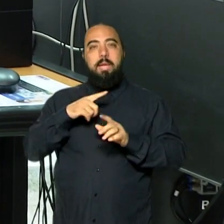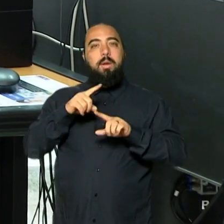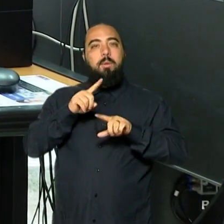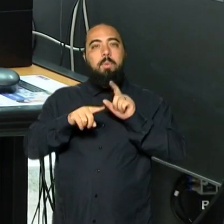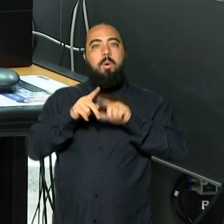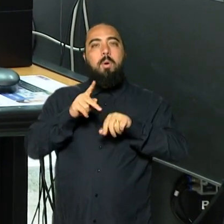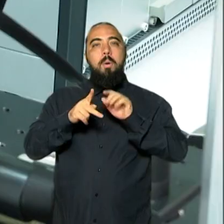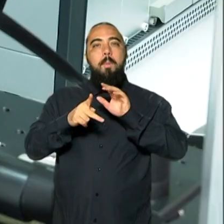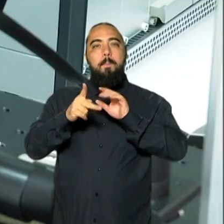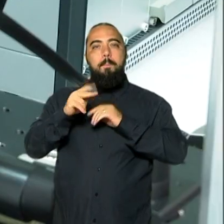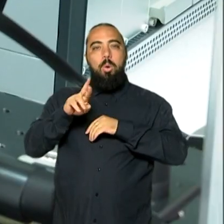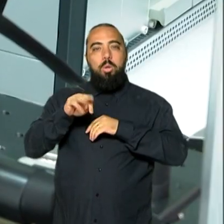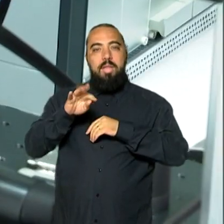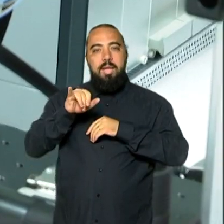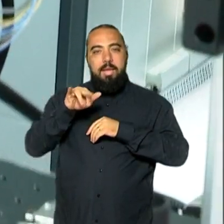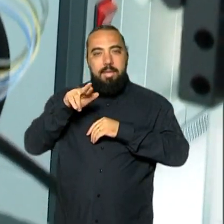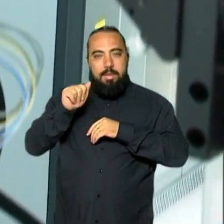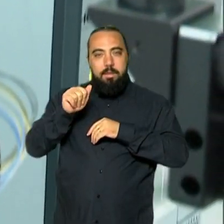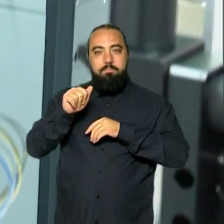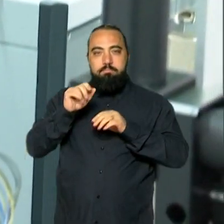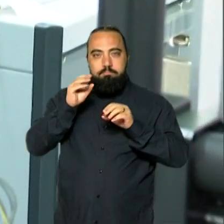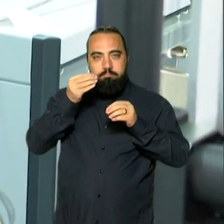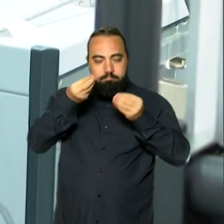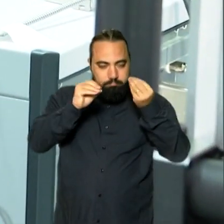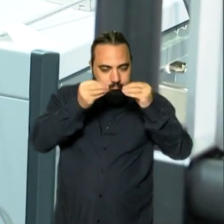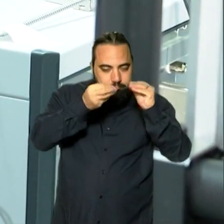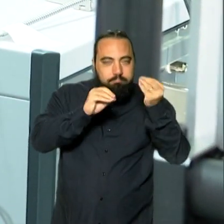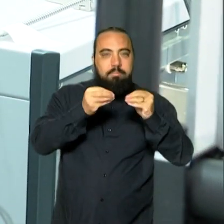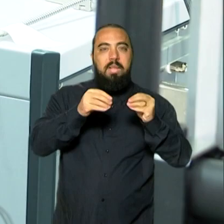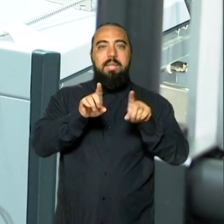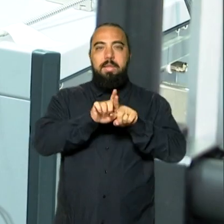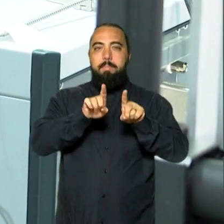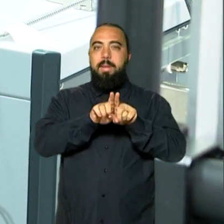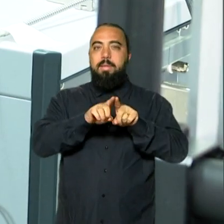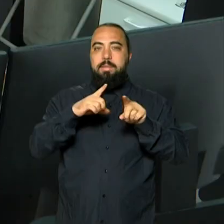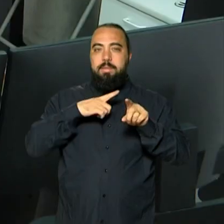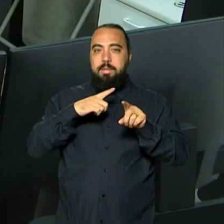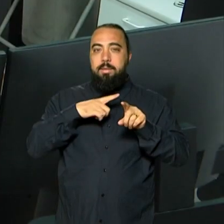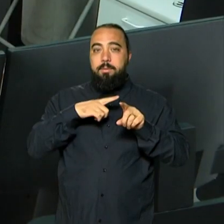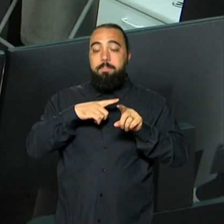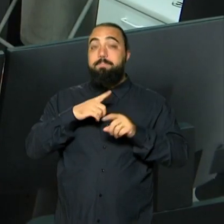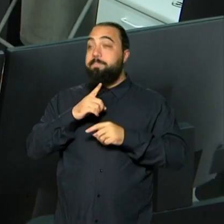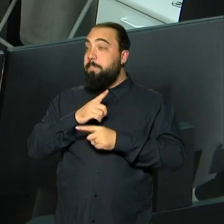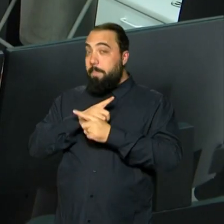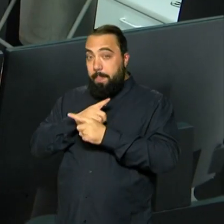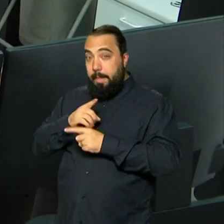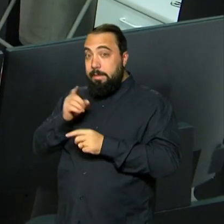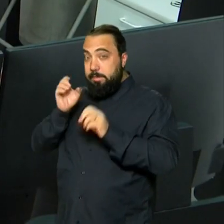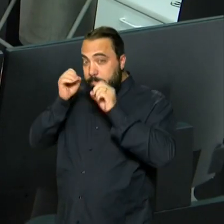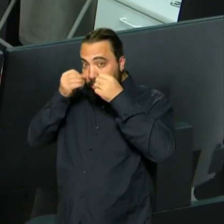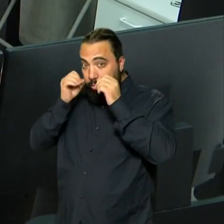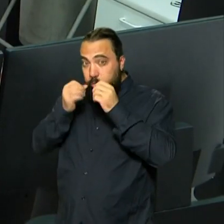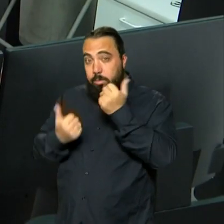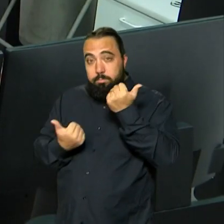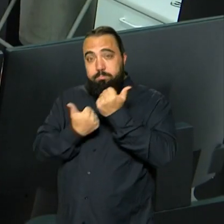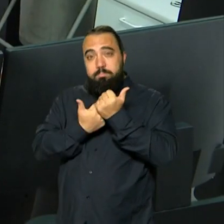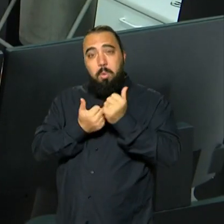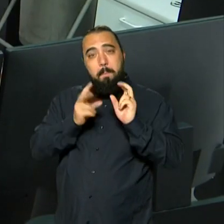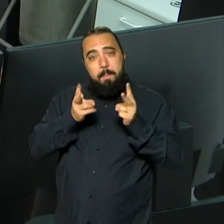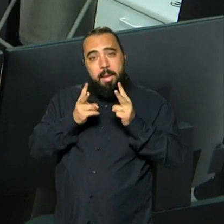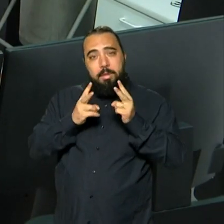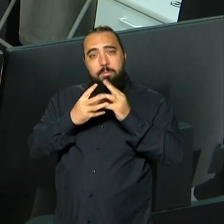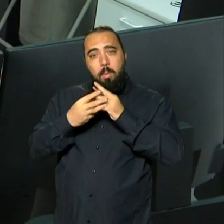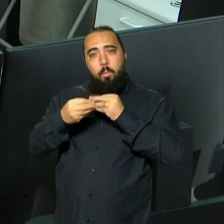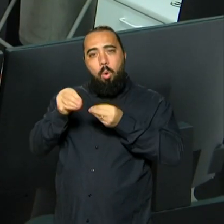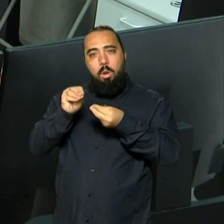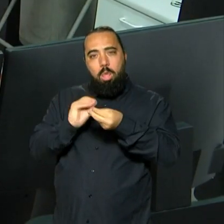do vírus. O microscópio Snow pode contribuir também para a teranóstica, que se baseia na utilização de uma mesma molécula